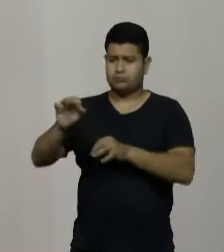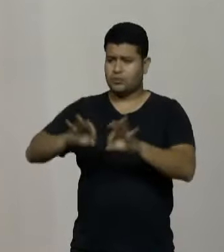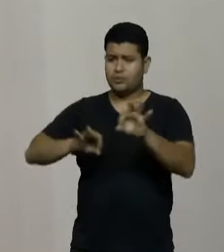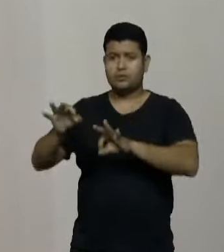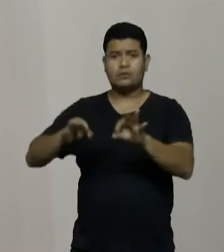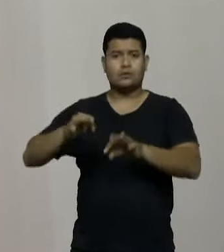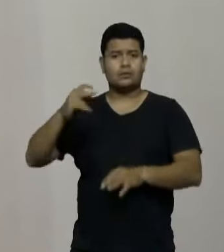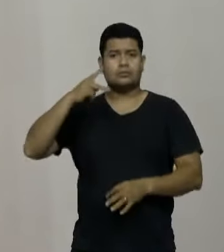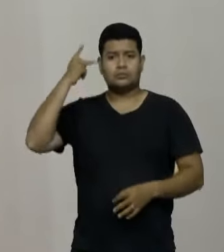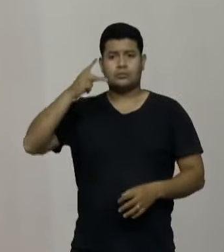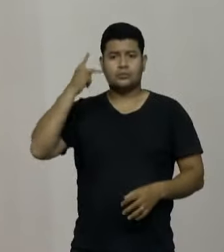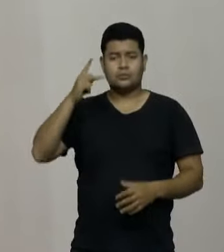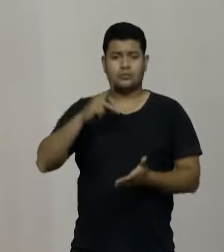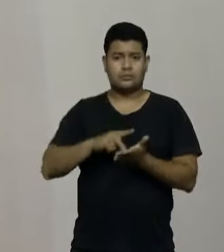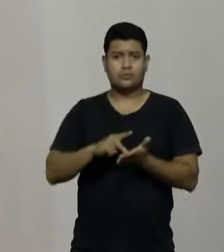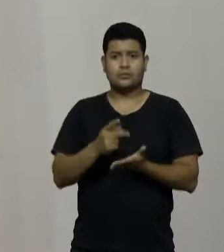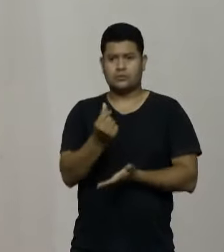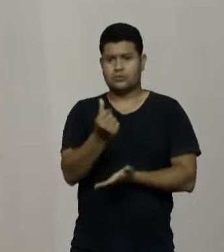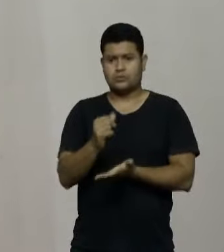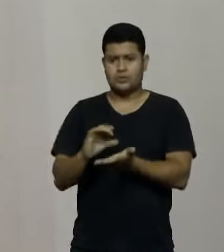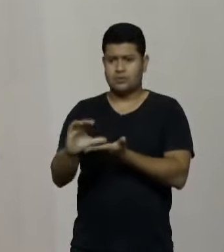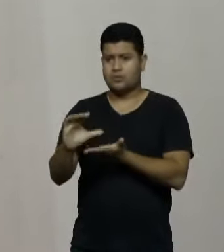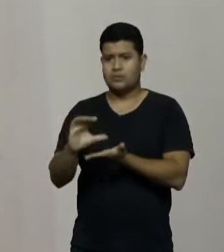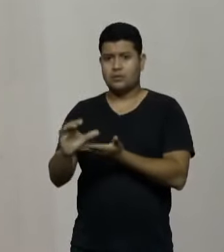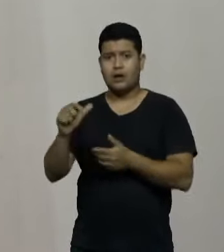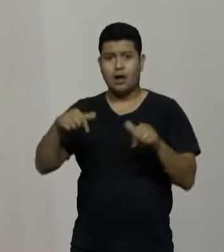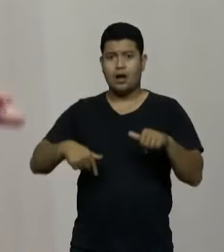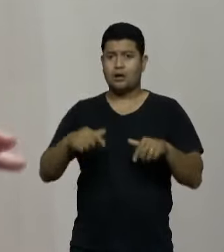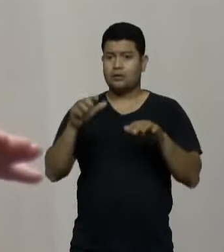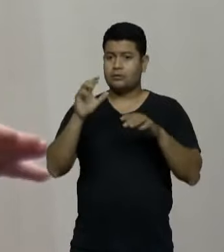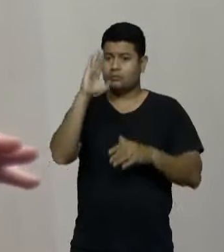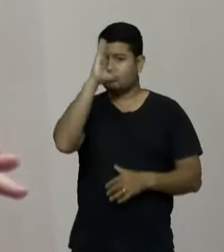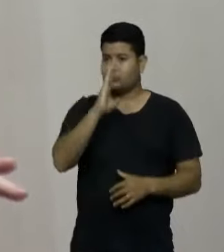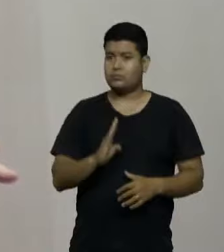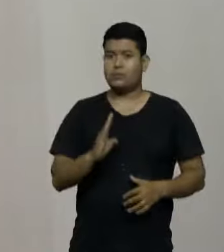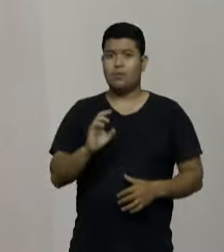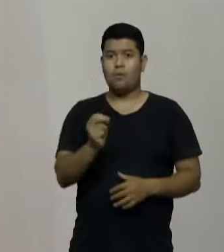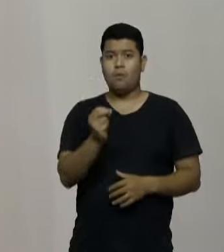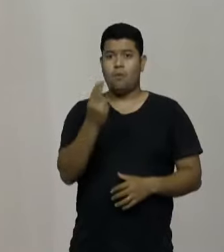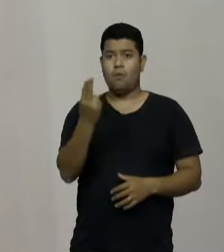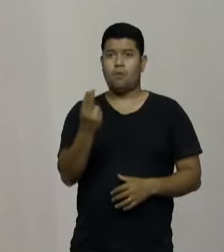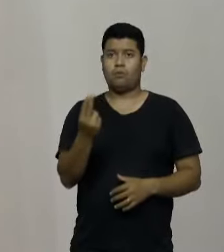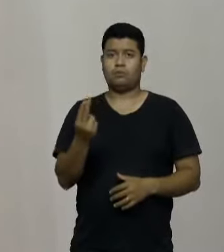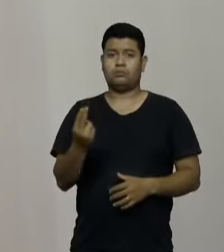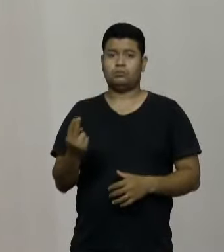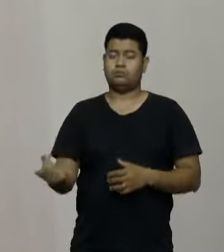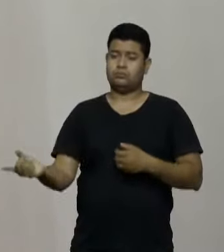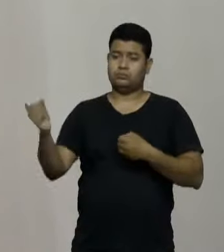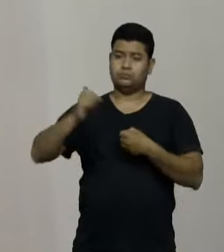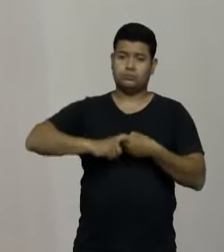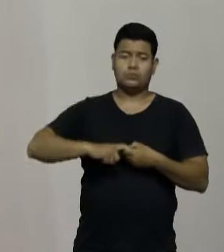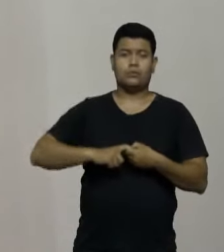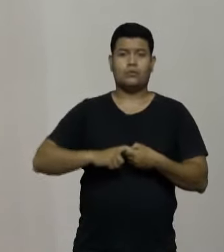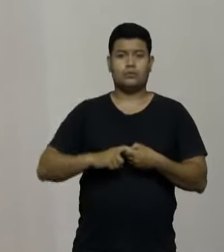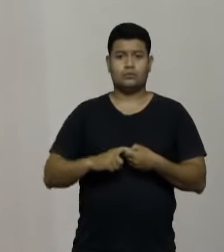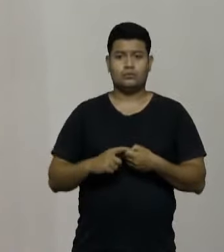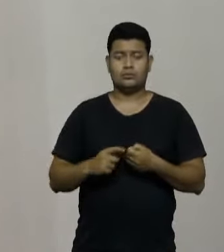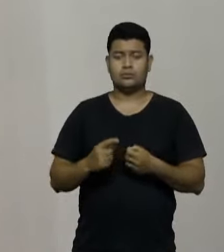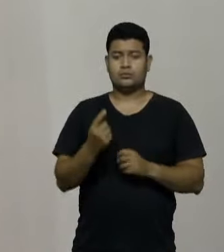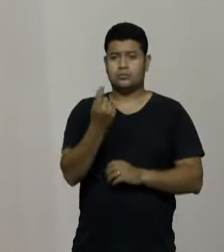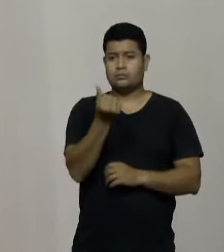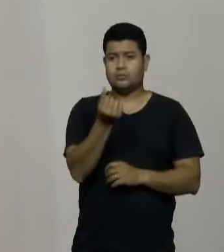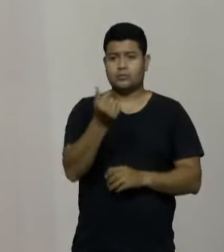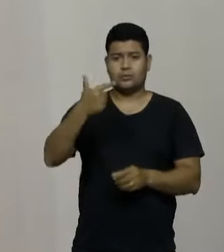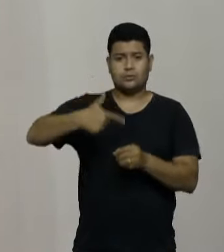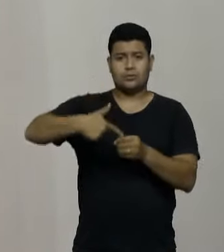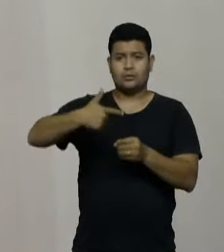desse investimento, desse dinheiro, deixa aqui no Brasil, ou volta o preço do combustível para a realidade. Para quando o